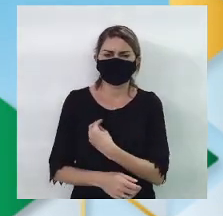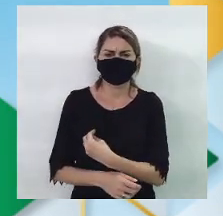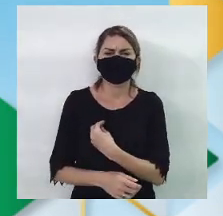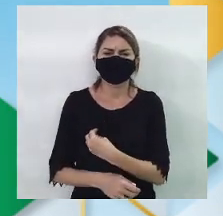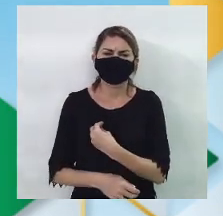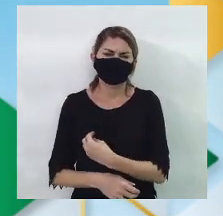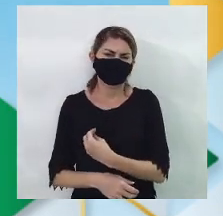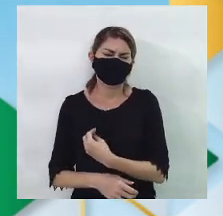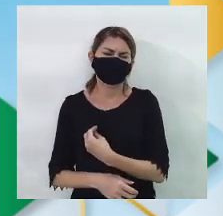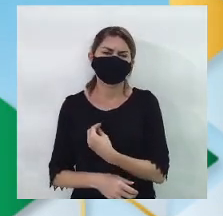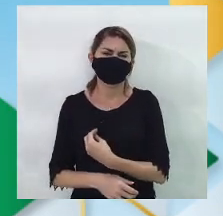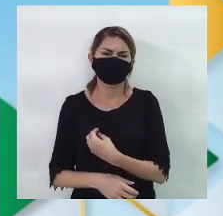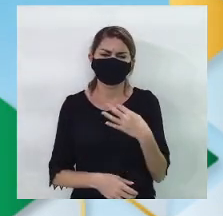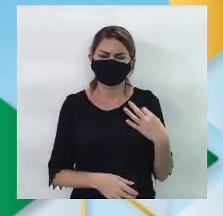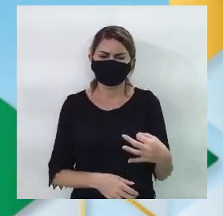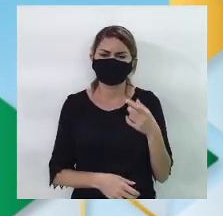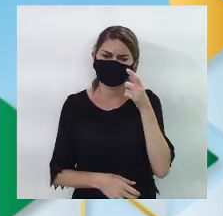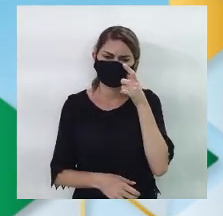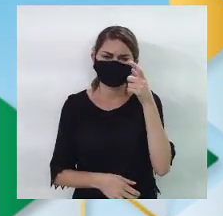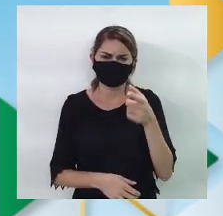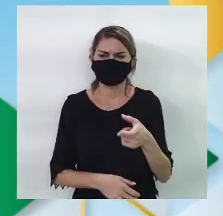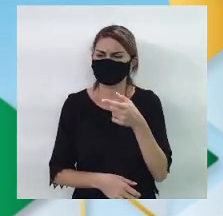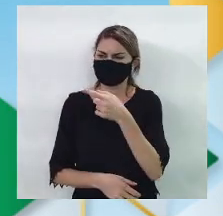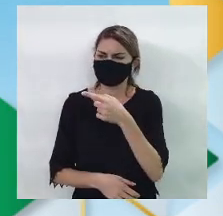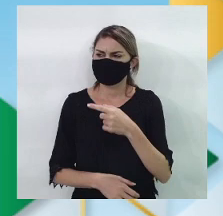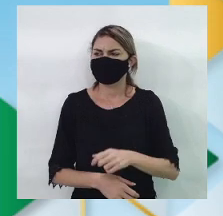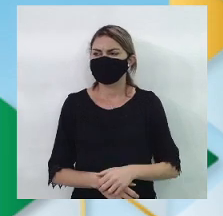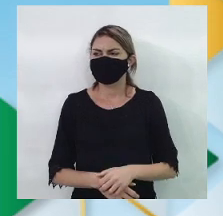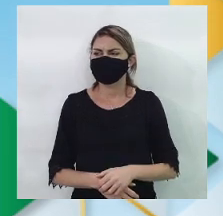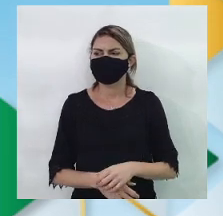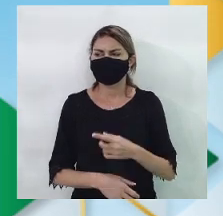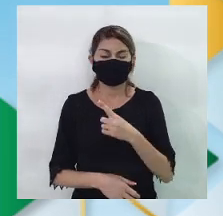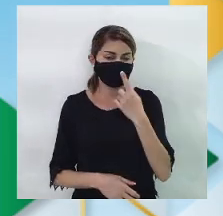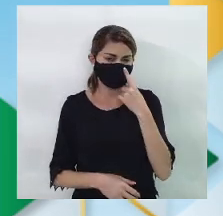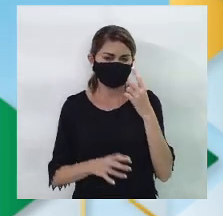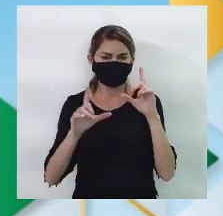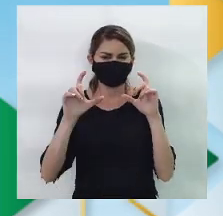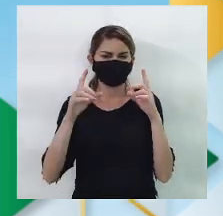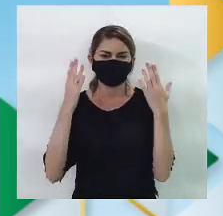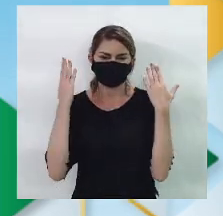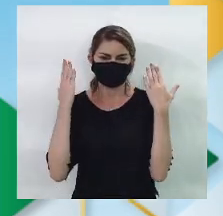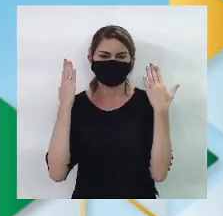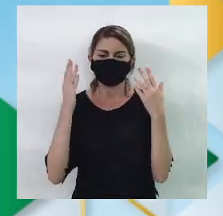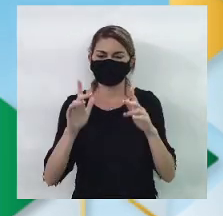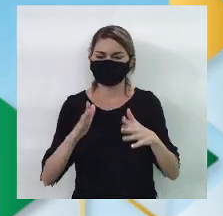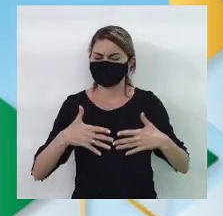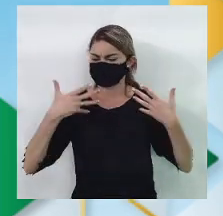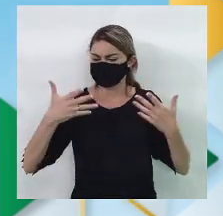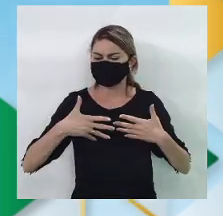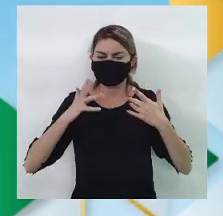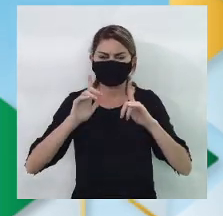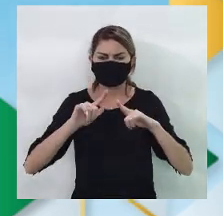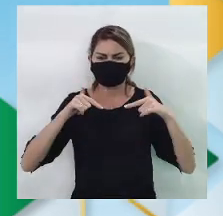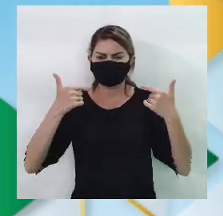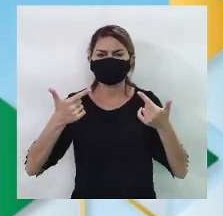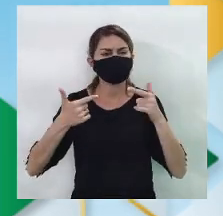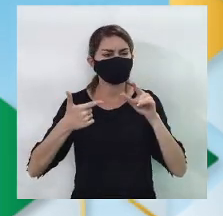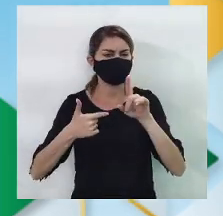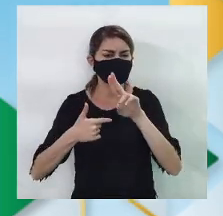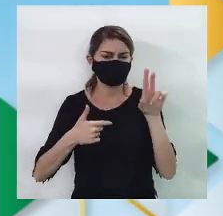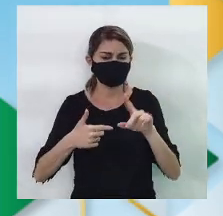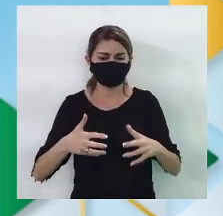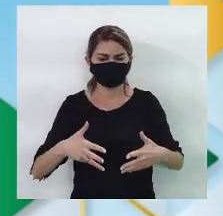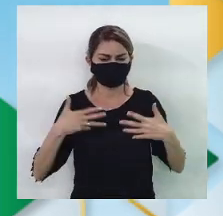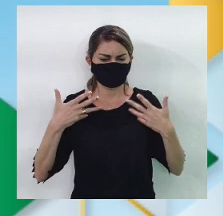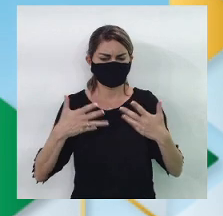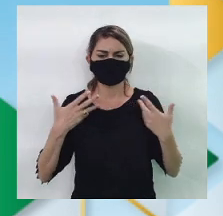A vida, certo? Interessante que as fotos aqui registram bem o que ela é, né? Essa pessoa alegre, né? A Luzilar é uma pessoa